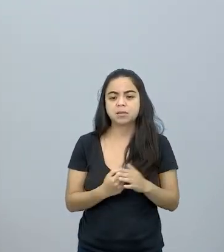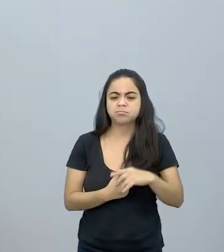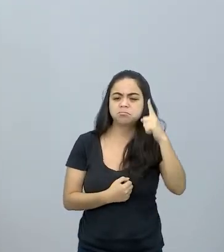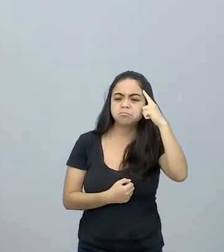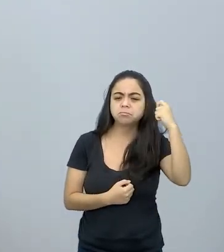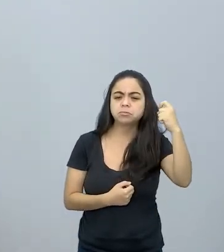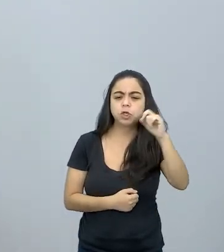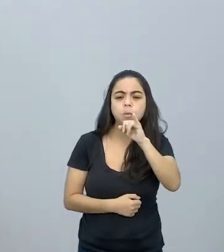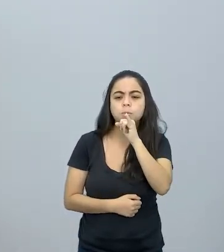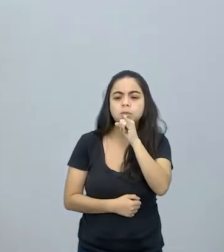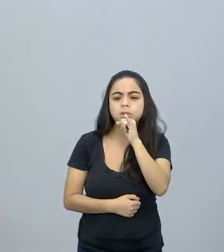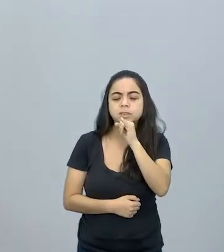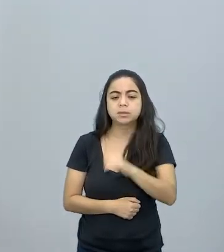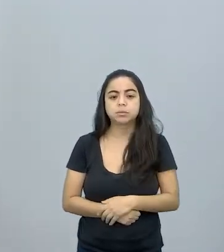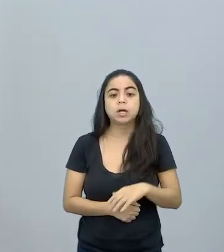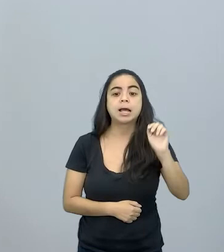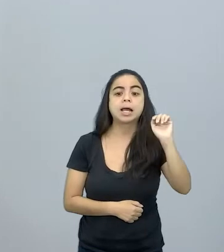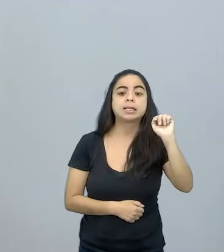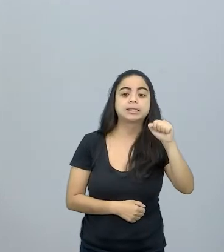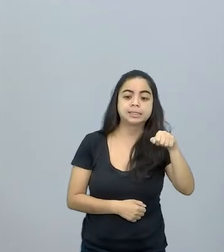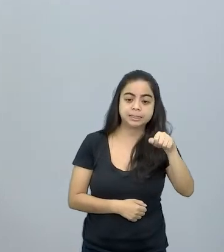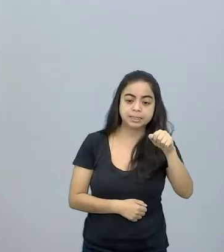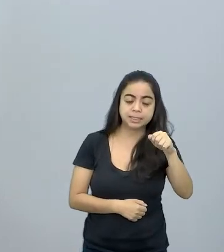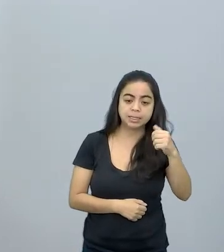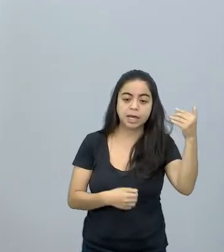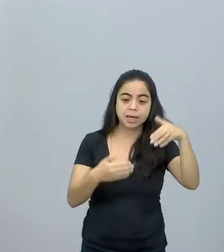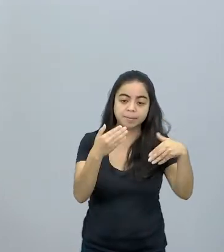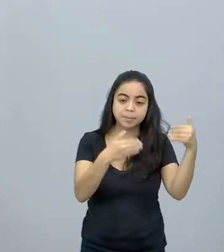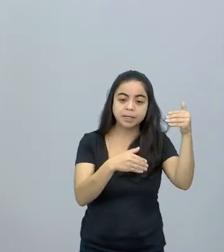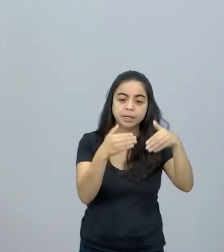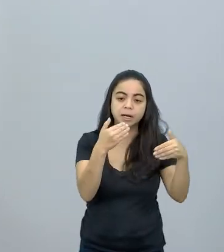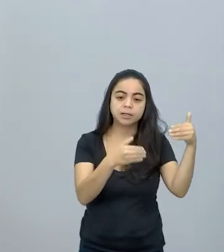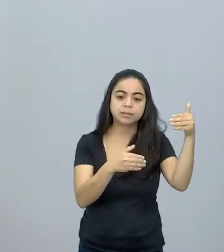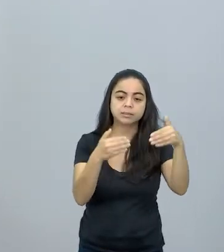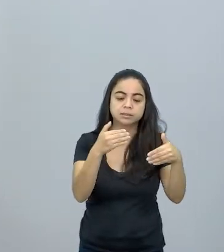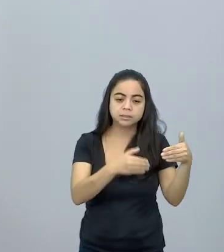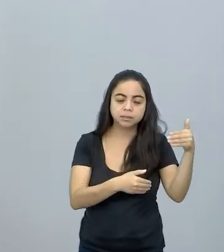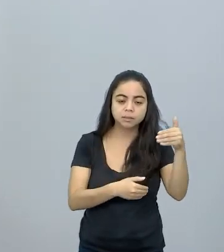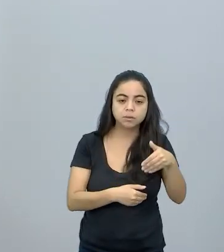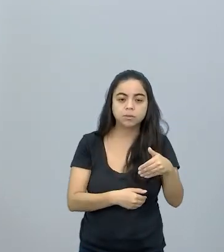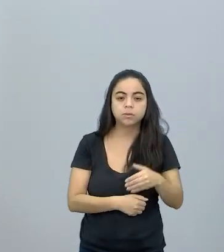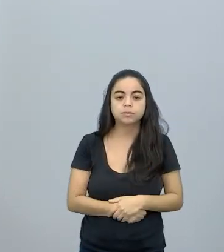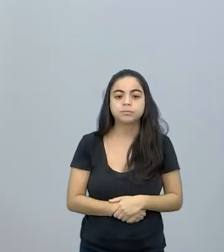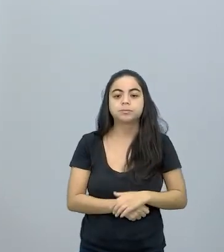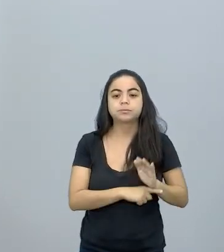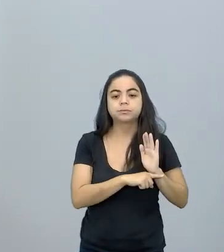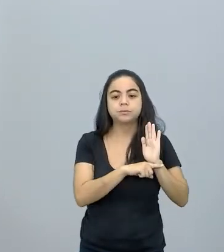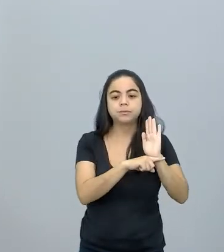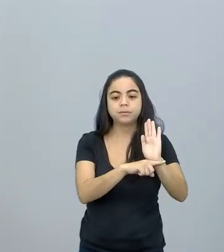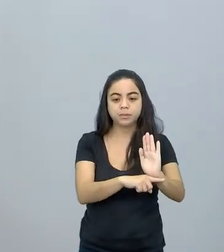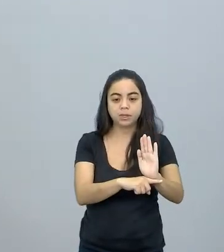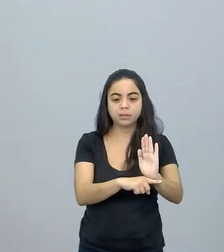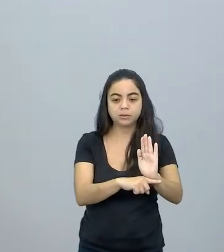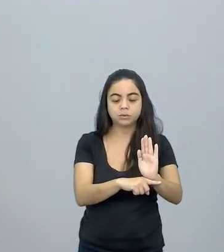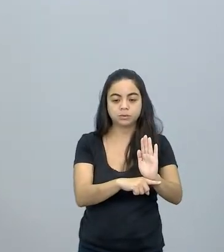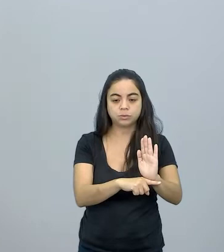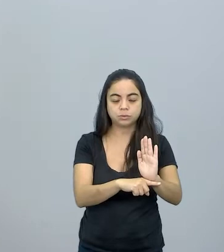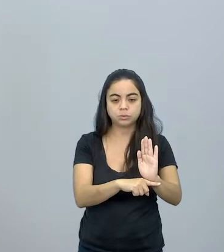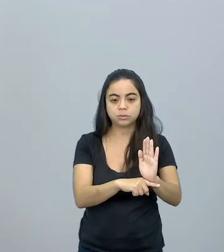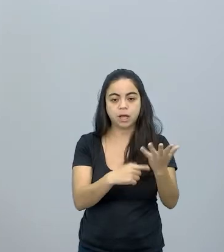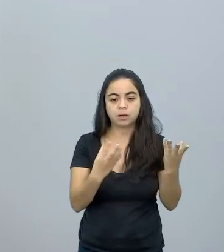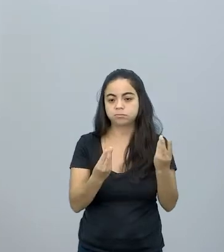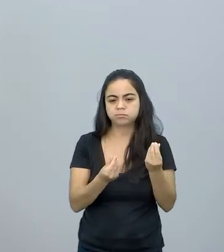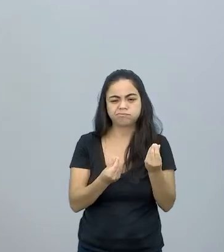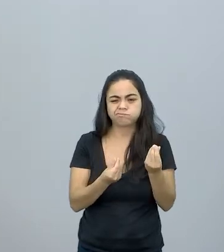que sim, que a imigração ela ajuda sim, quer dizer, aliás, os